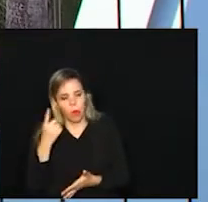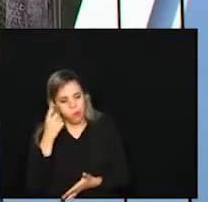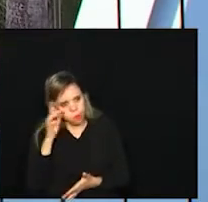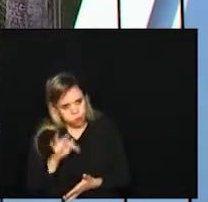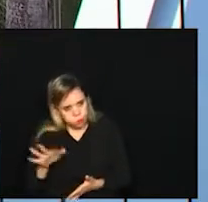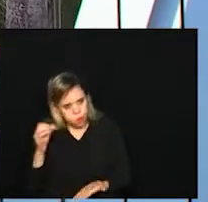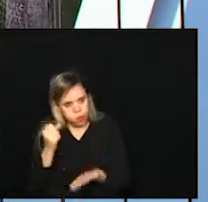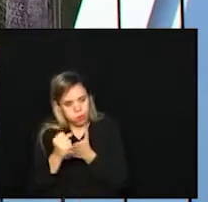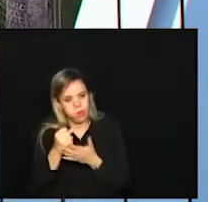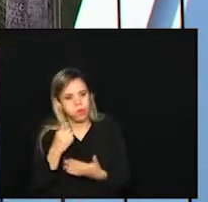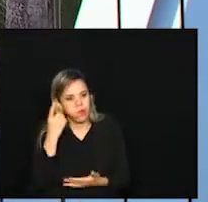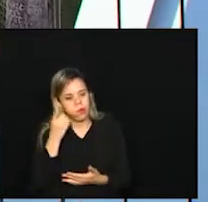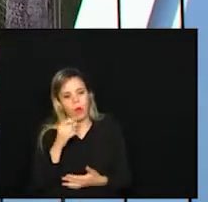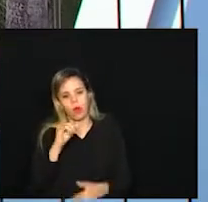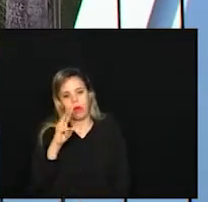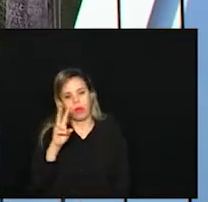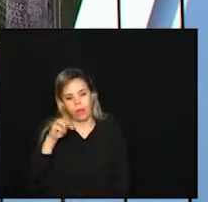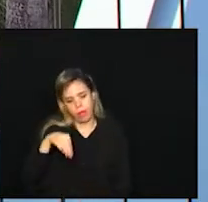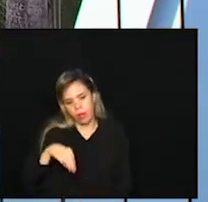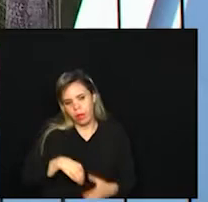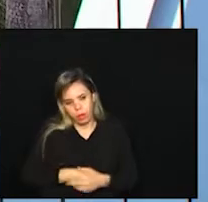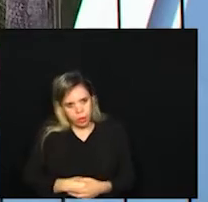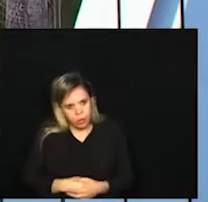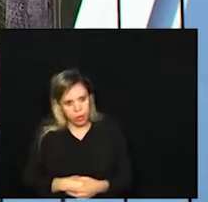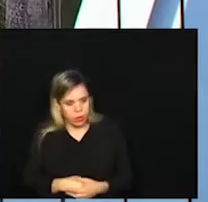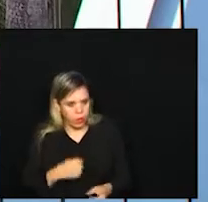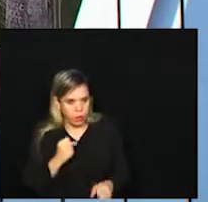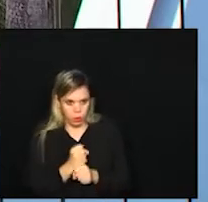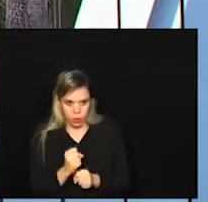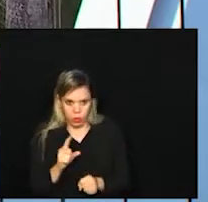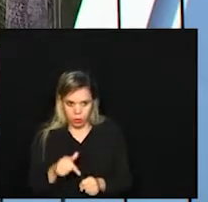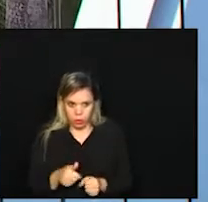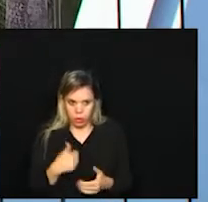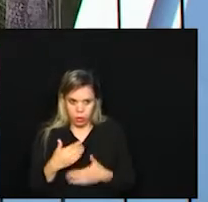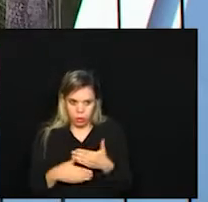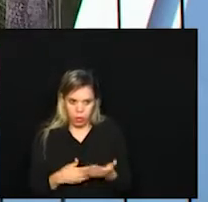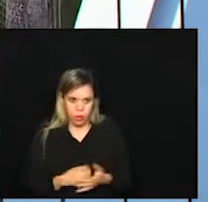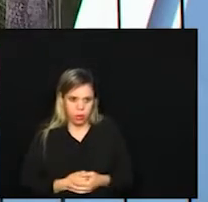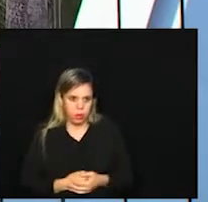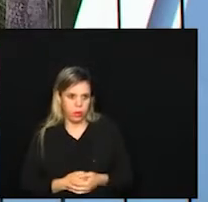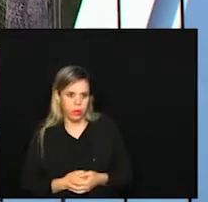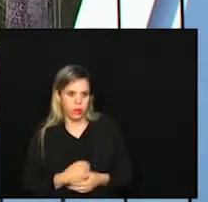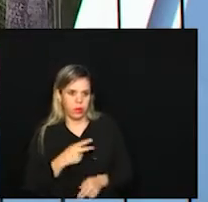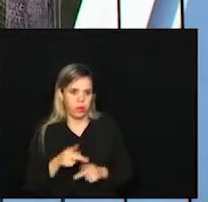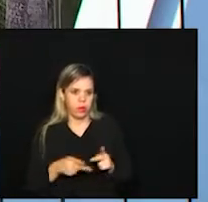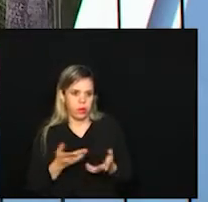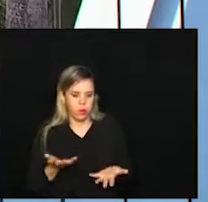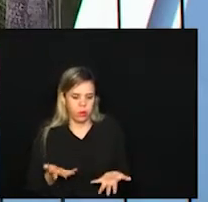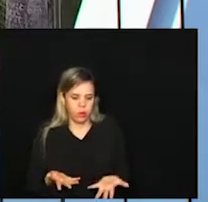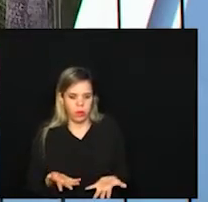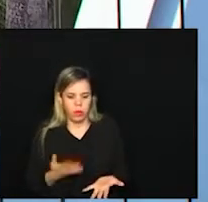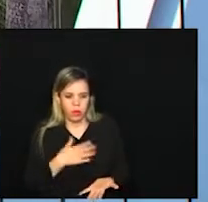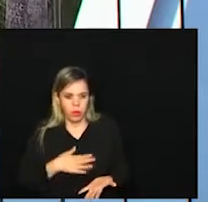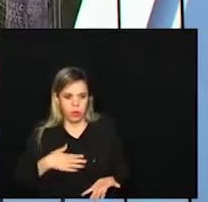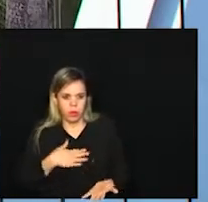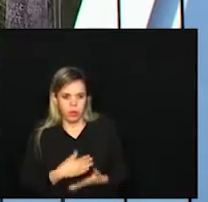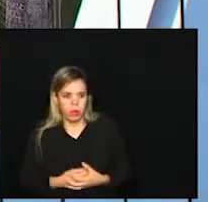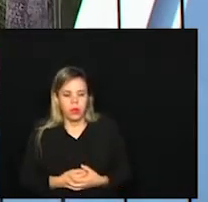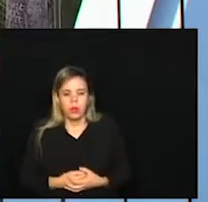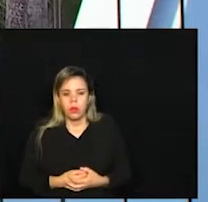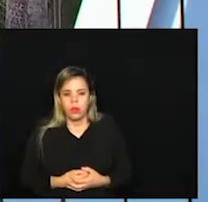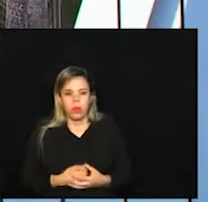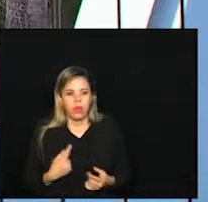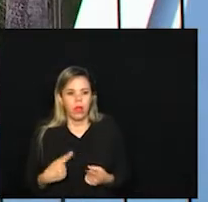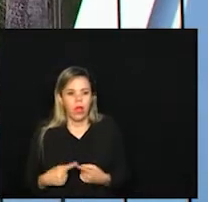deputado federal do deputado Ivan Valente né E essa obra está em andamento então a comunidade ele tá muito satisfeita